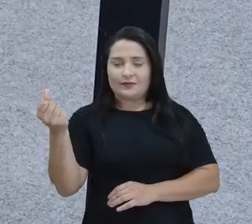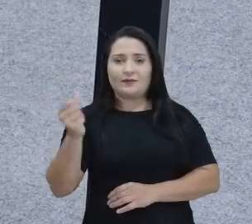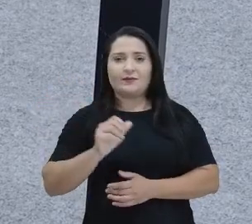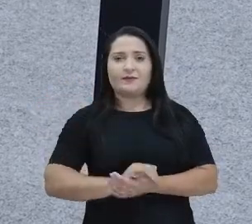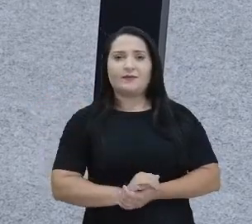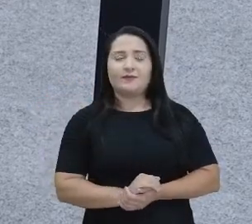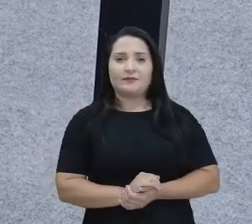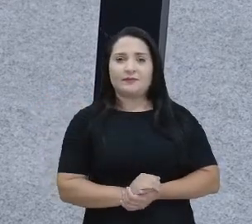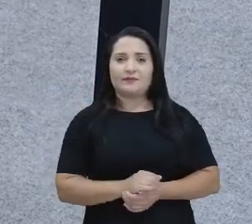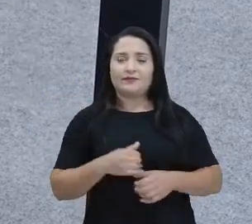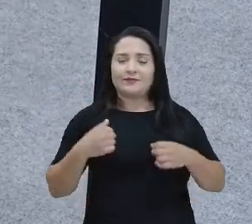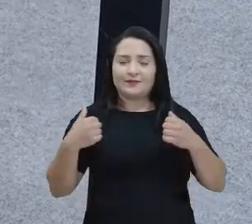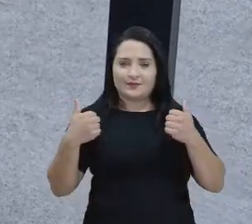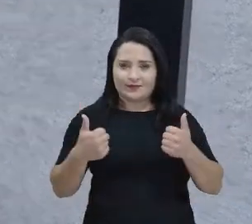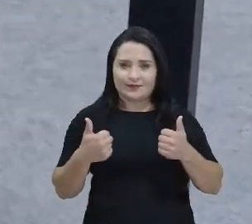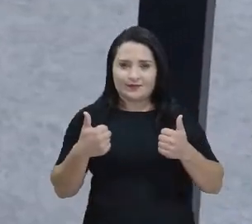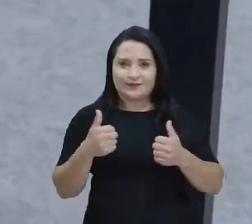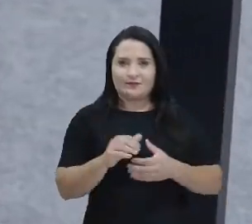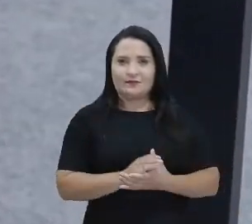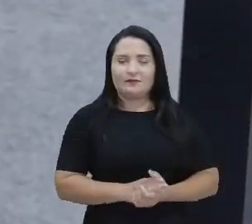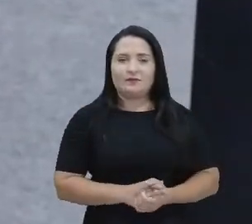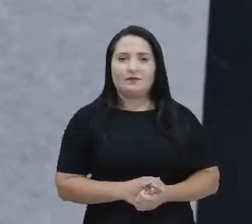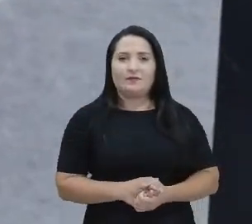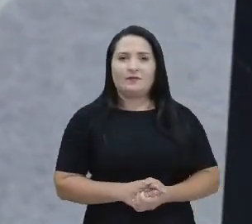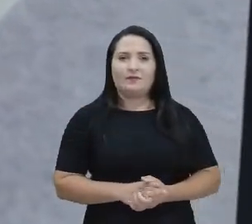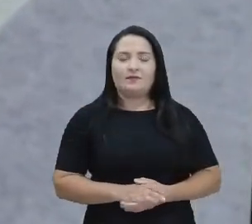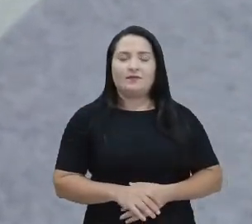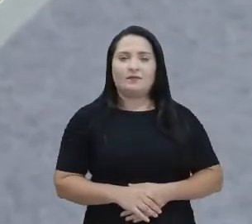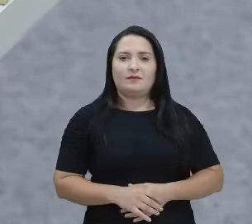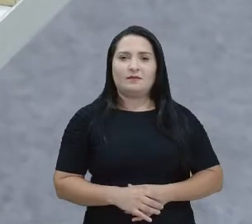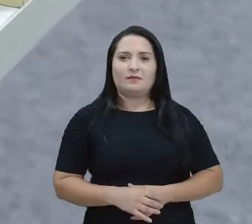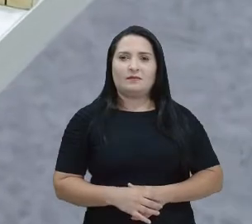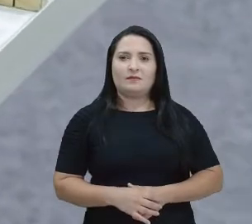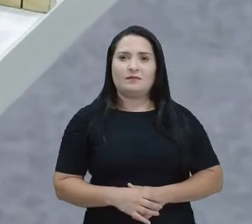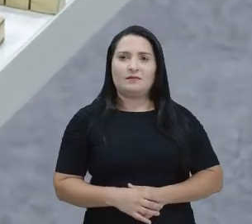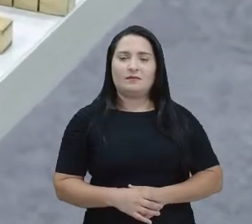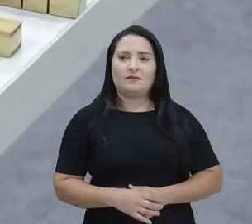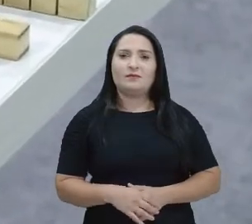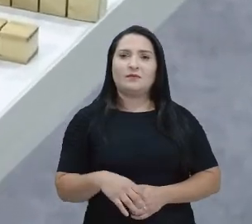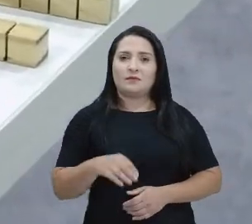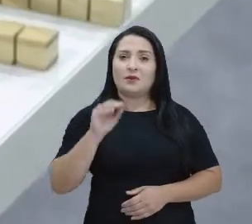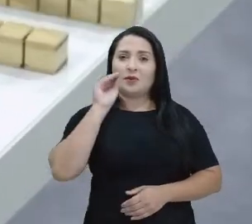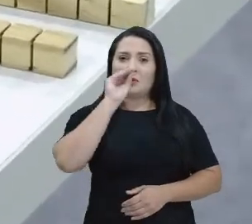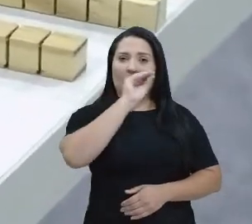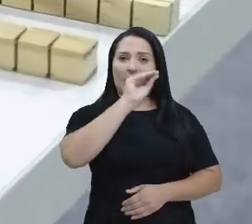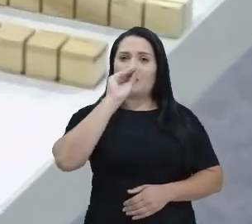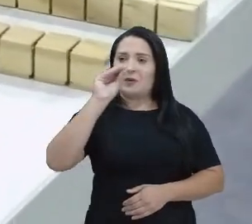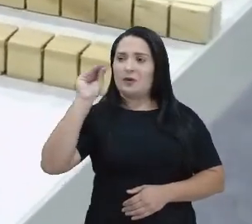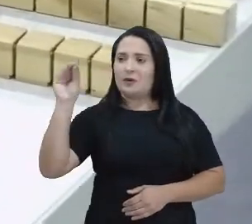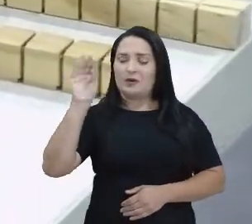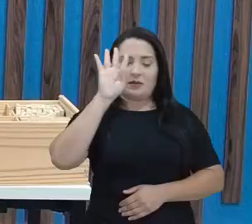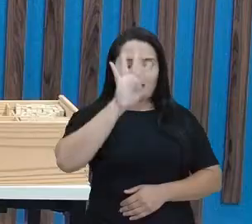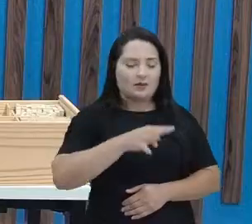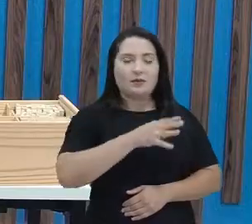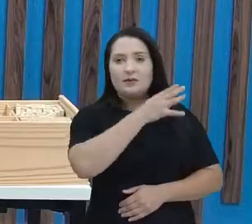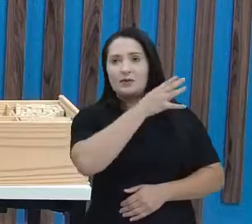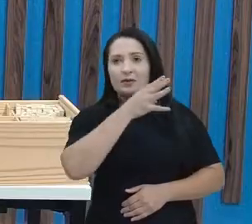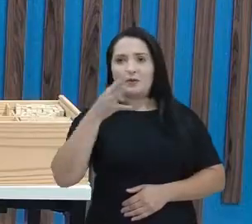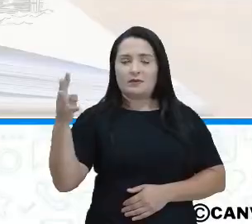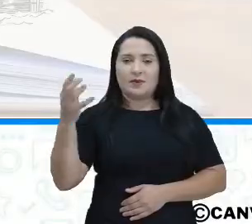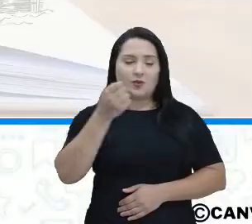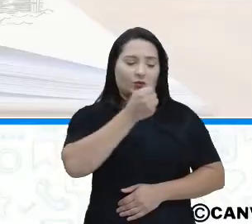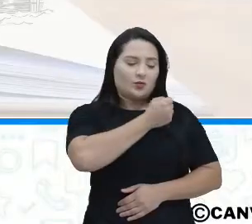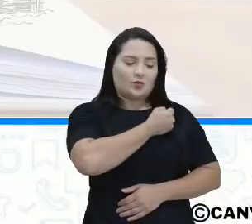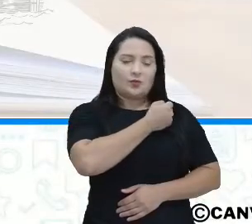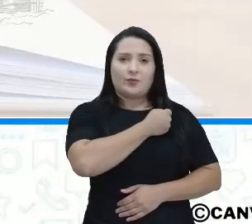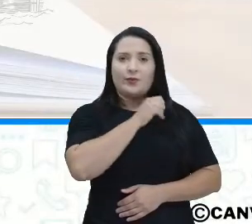356. Tá certo? Olha só, eu vou registrar na minha tabela. Colocando ali em algarismos,